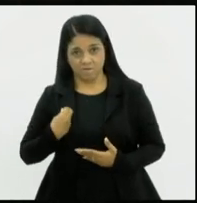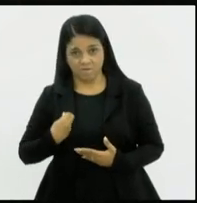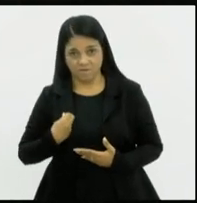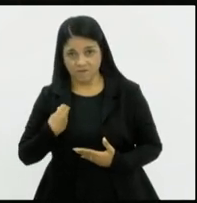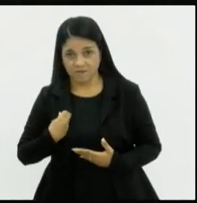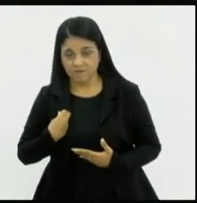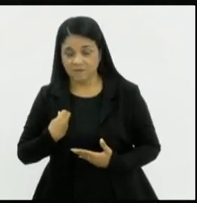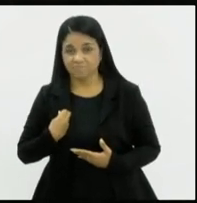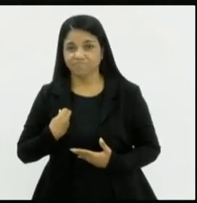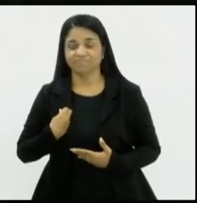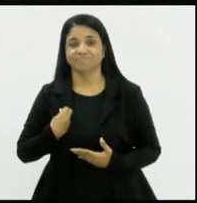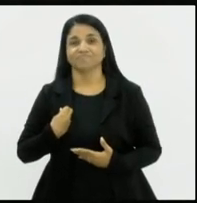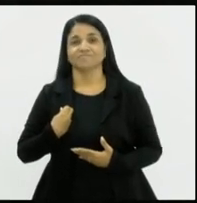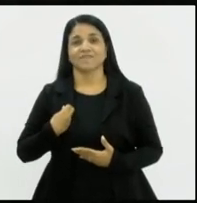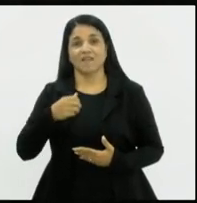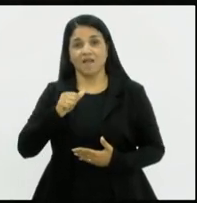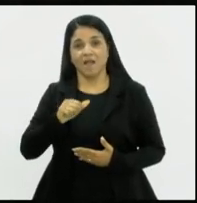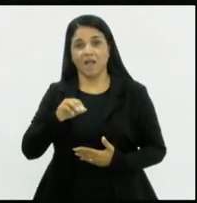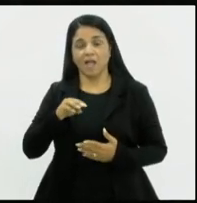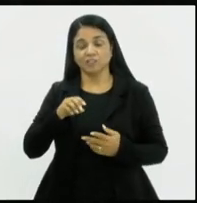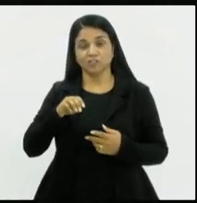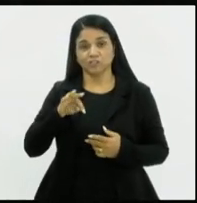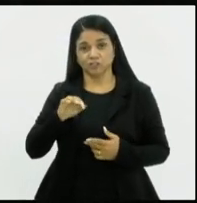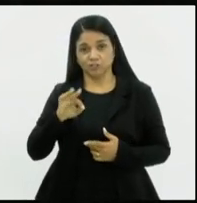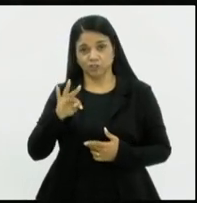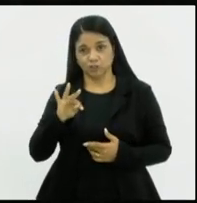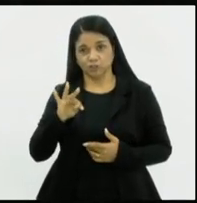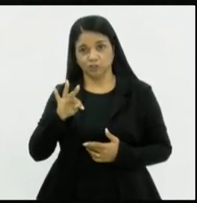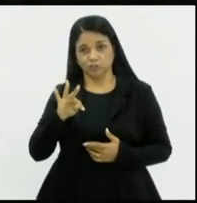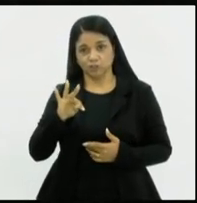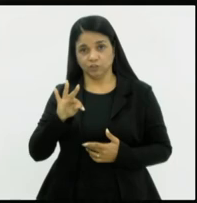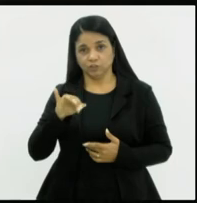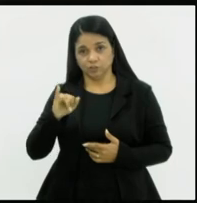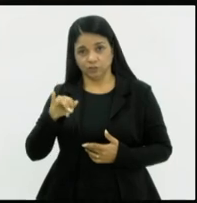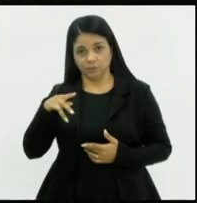de desafios, de intempéries, de percalços.